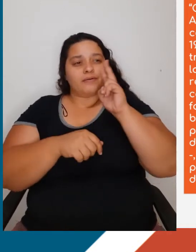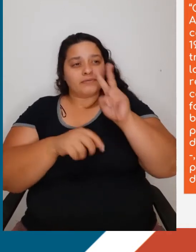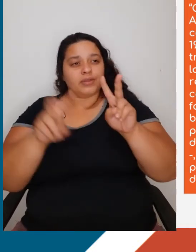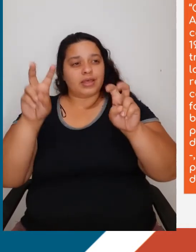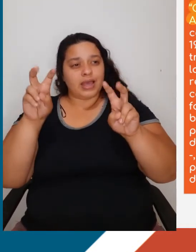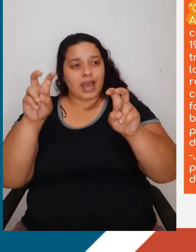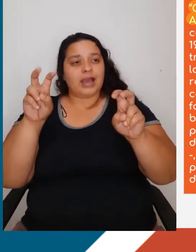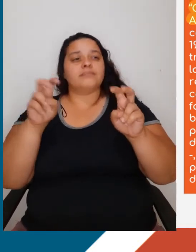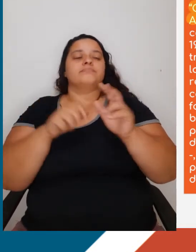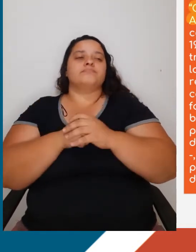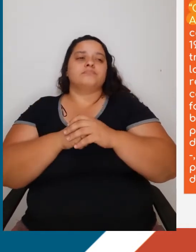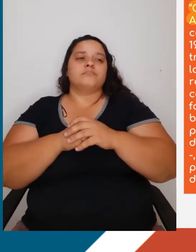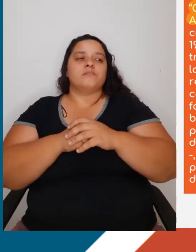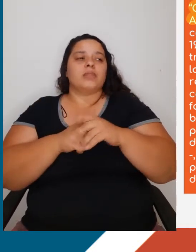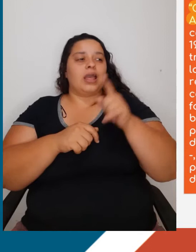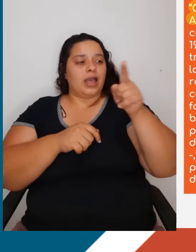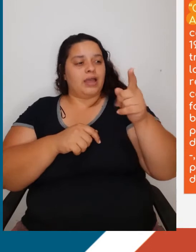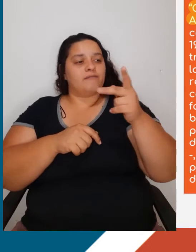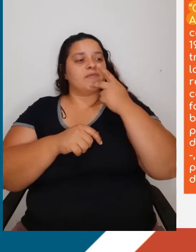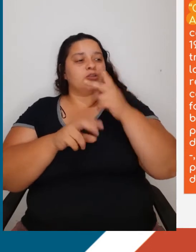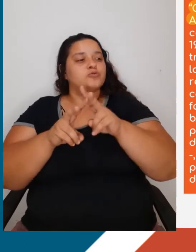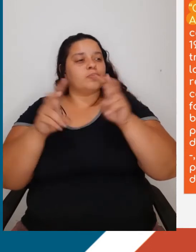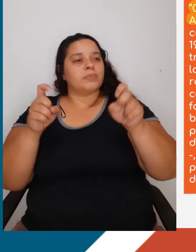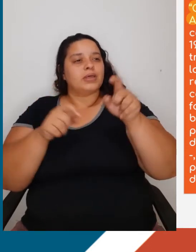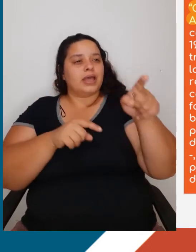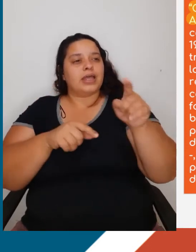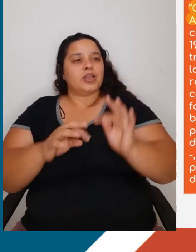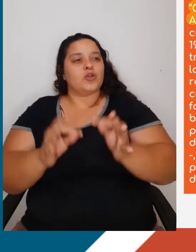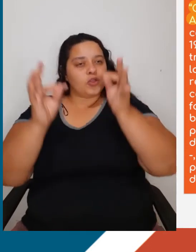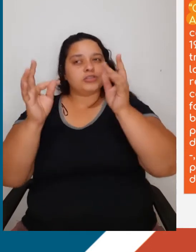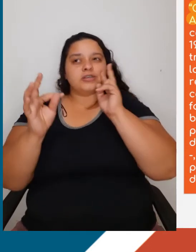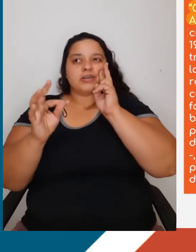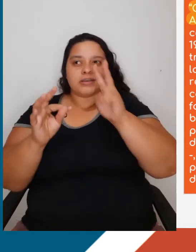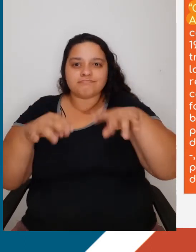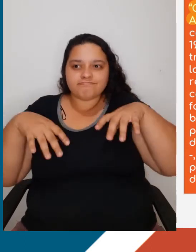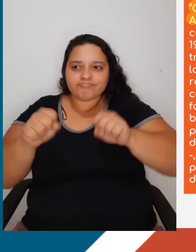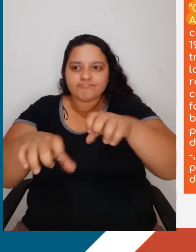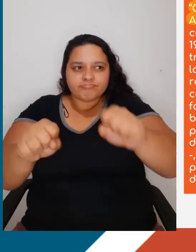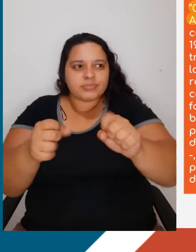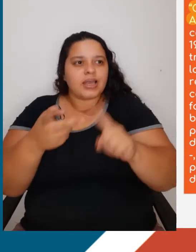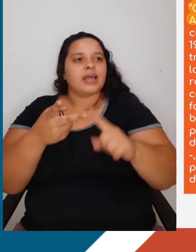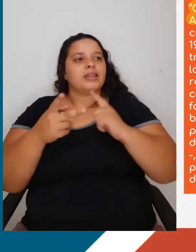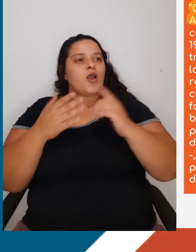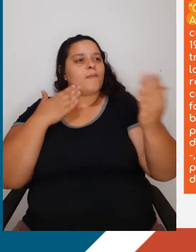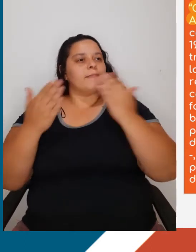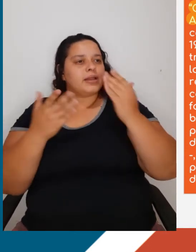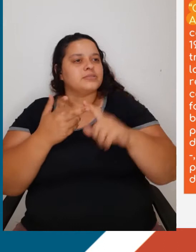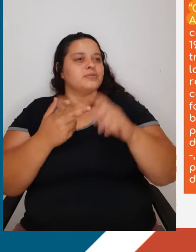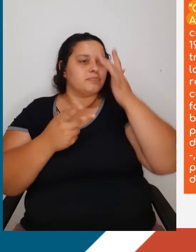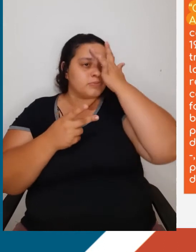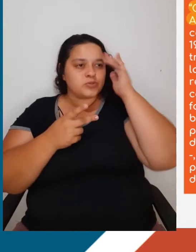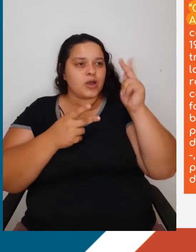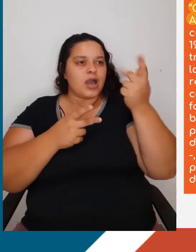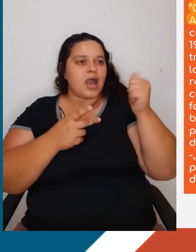cenário em que a tecnologia domina em um mundo de caos político. Há essa comparação entre o hacker e os traficantes, os